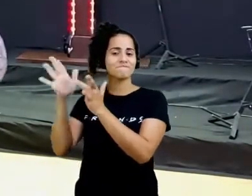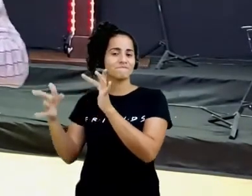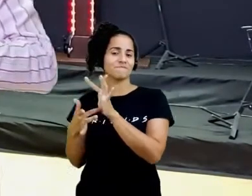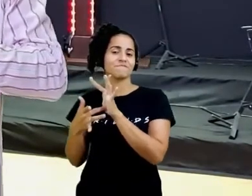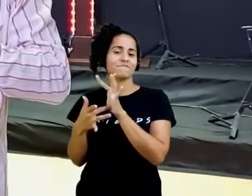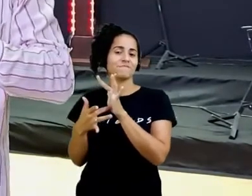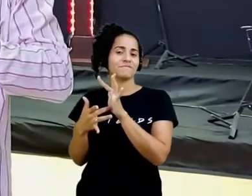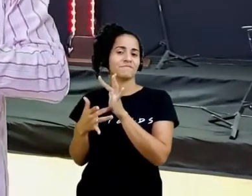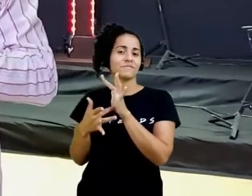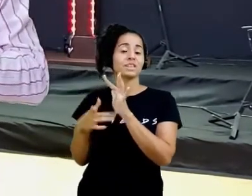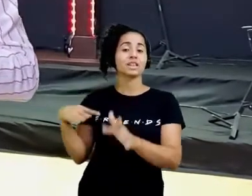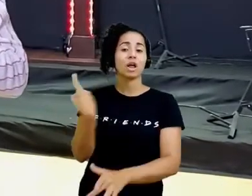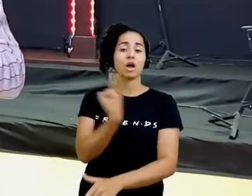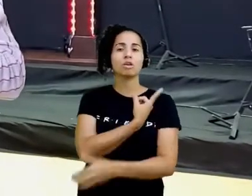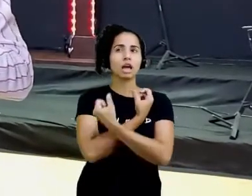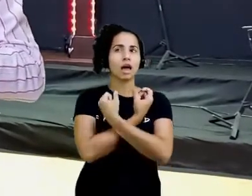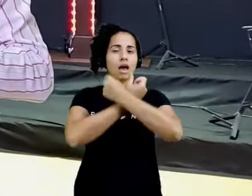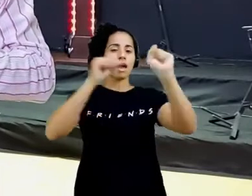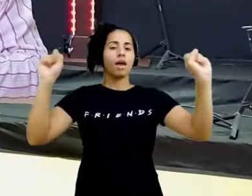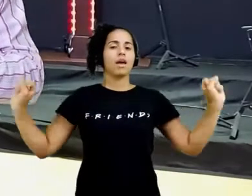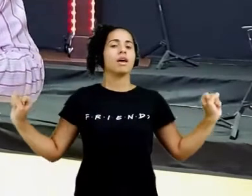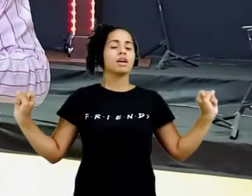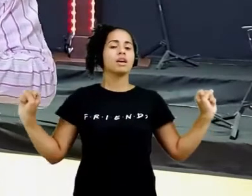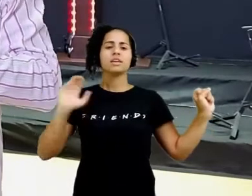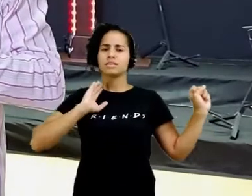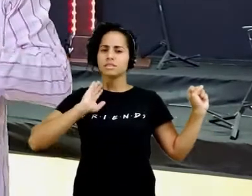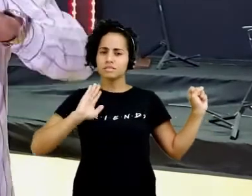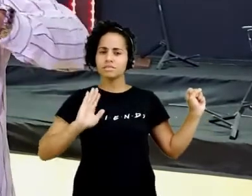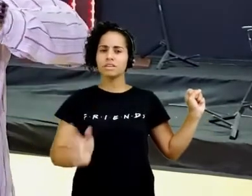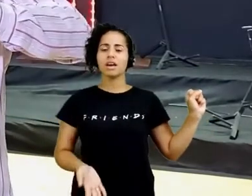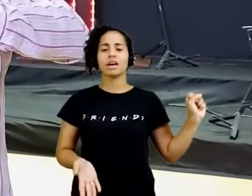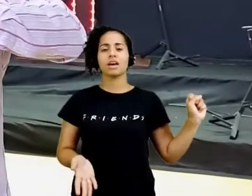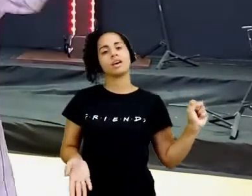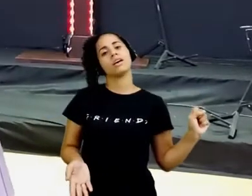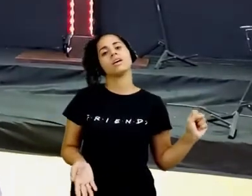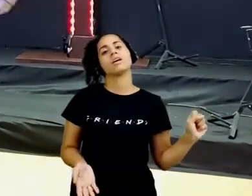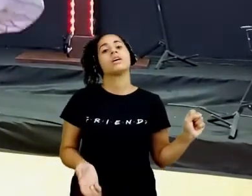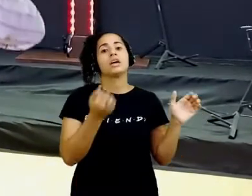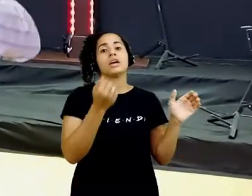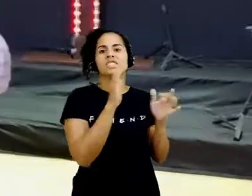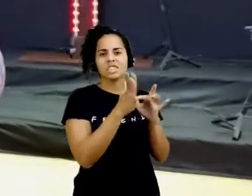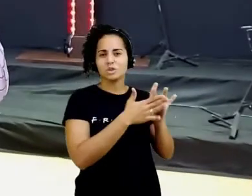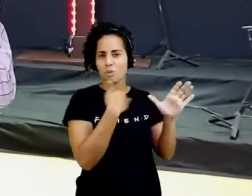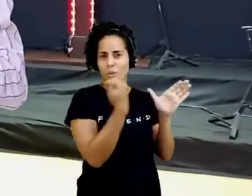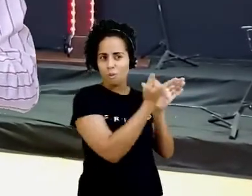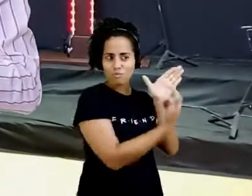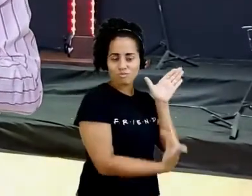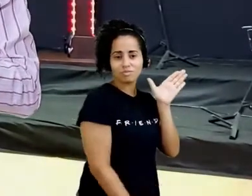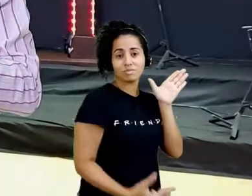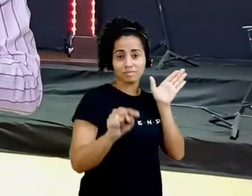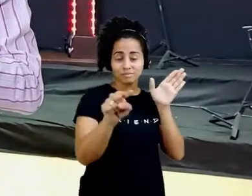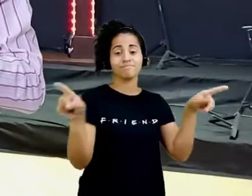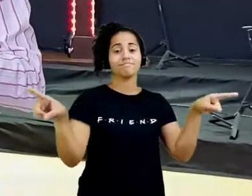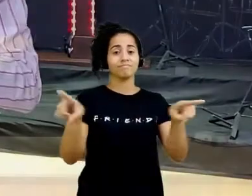está em Jesus. A nossa libertação foi concedida por Cristo Jesus, pelo alto preço que Ele pagou na cruz. E você